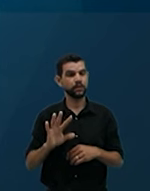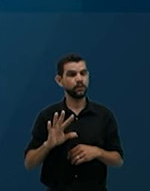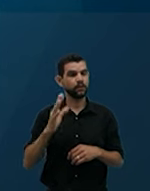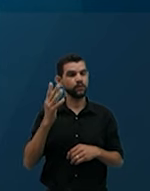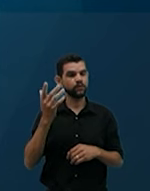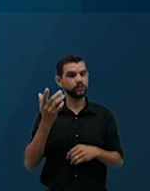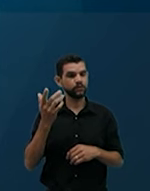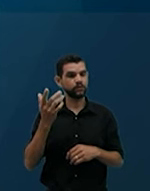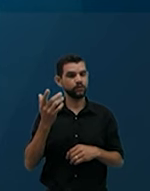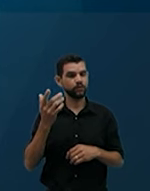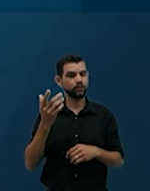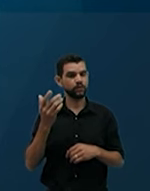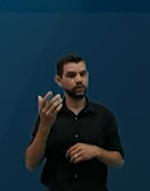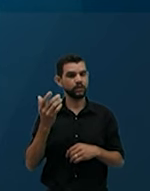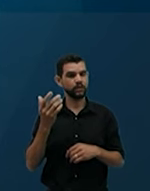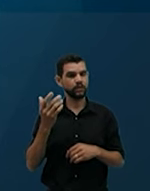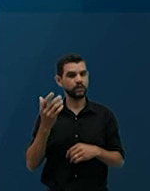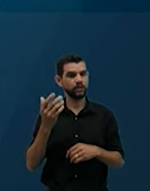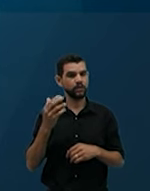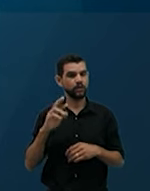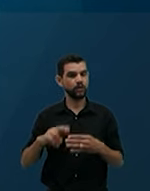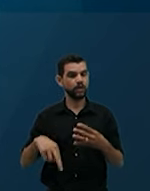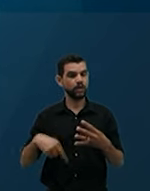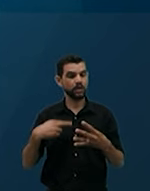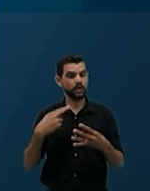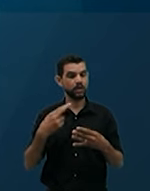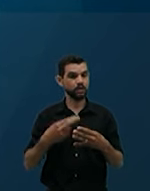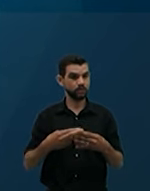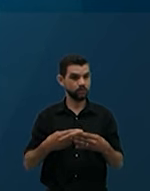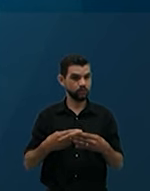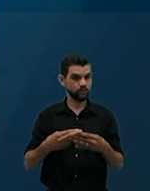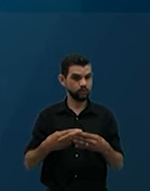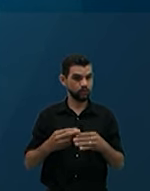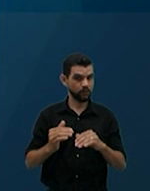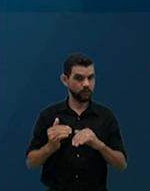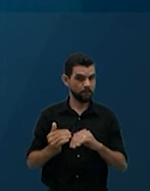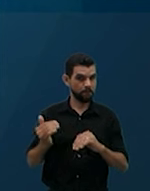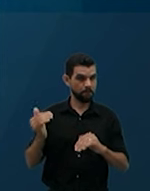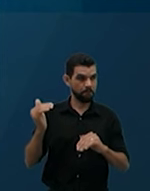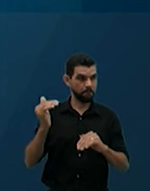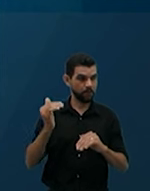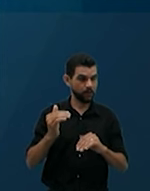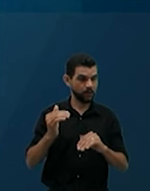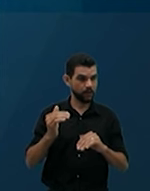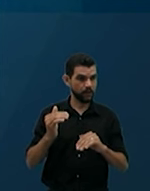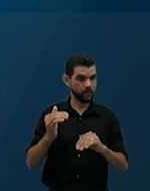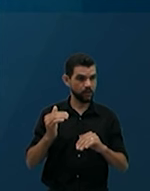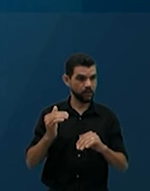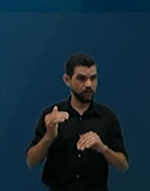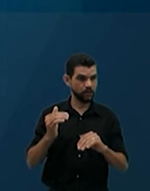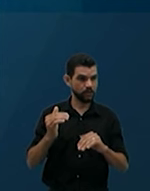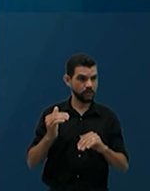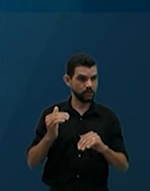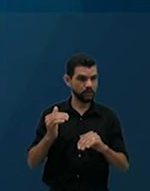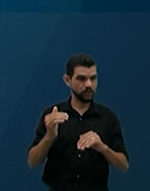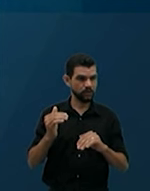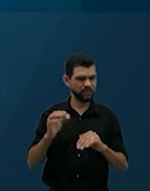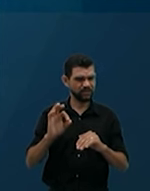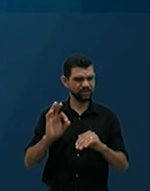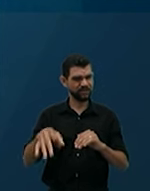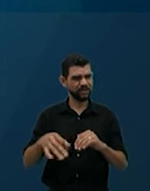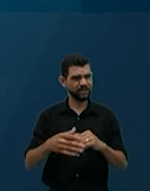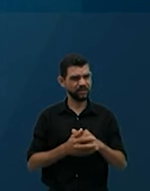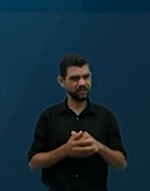tivesse ocorrido a interposição do recurso pela maioria tido como correto, né, o recurso ordinário constitucional,